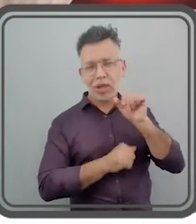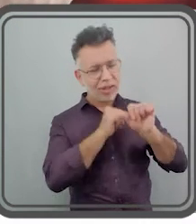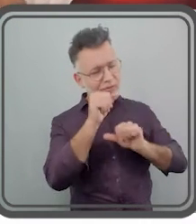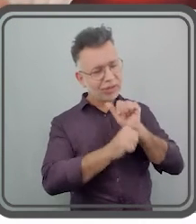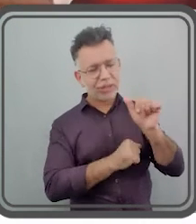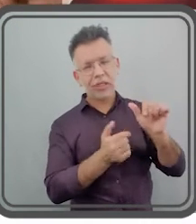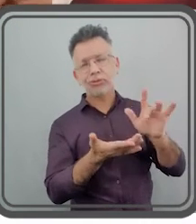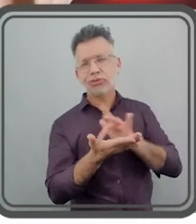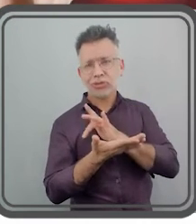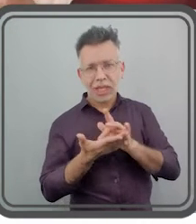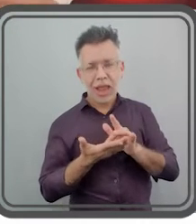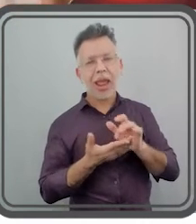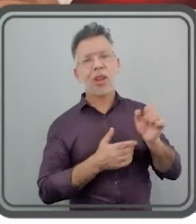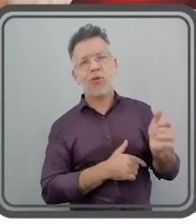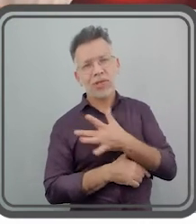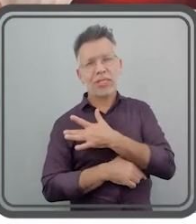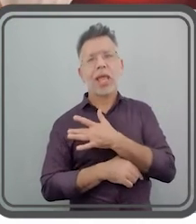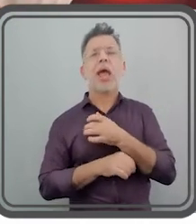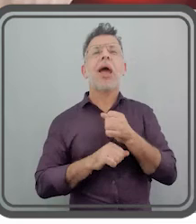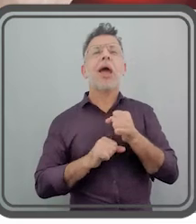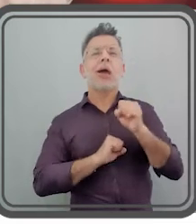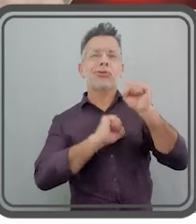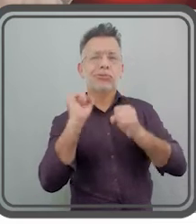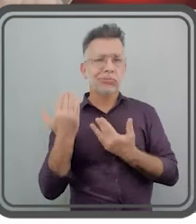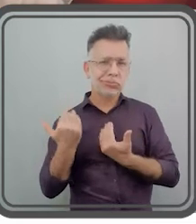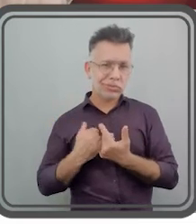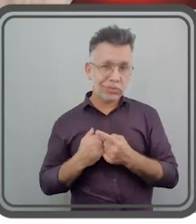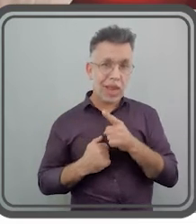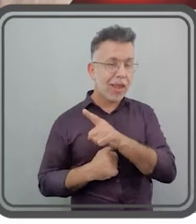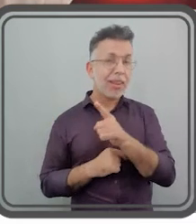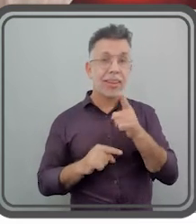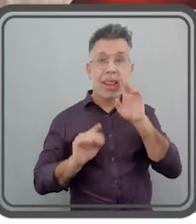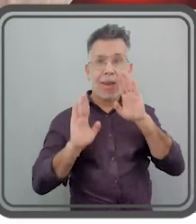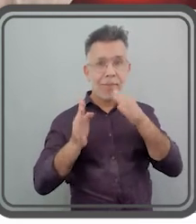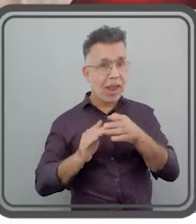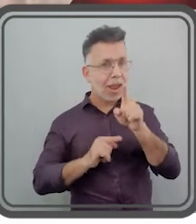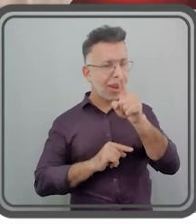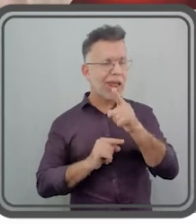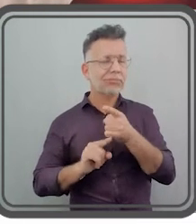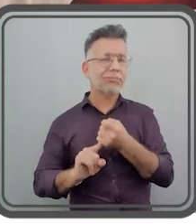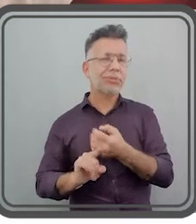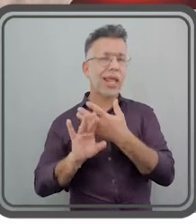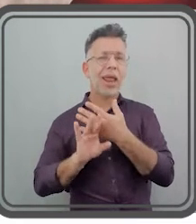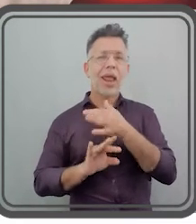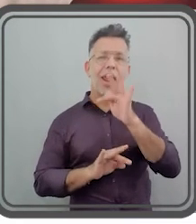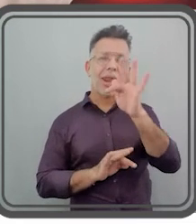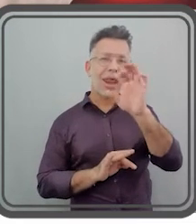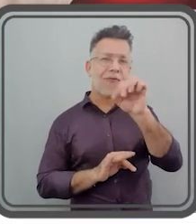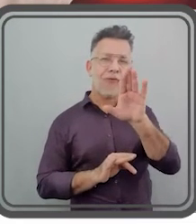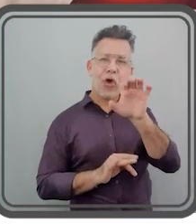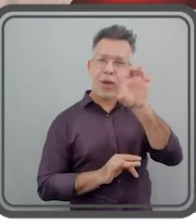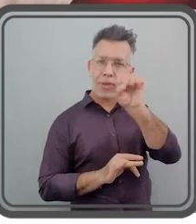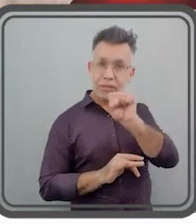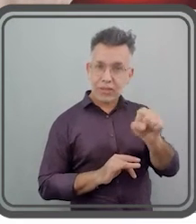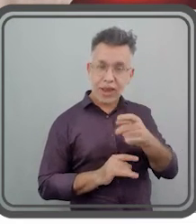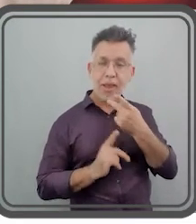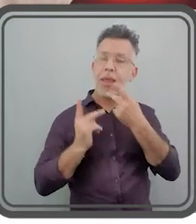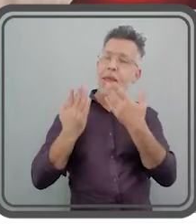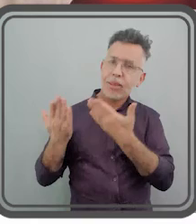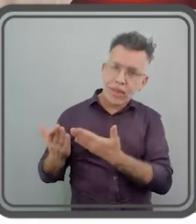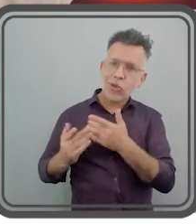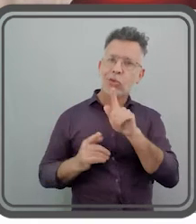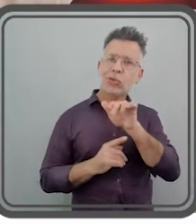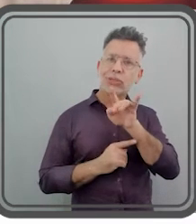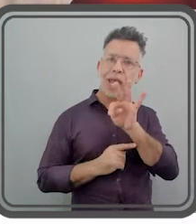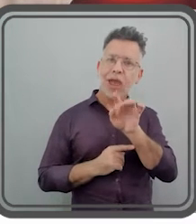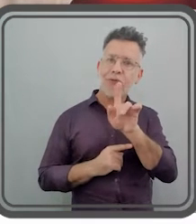digital inovação status também fiquem espertos lá no quadro da Forbes né no salão tendo dito isso